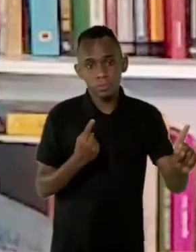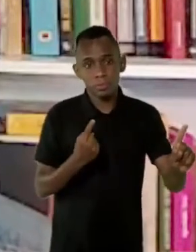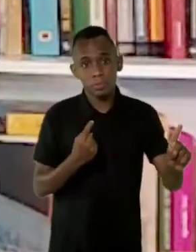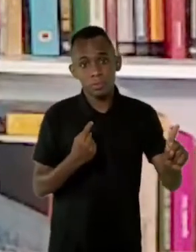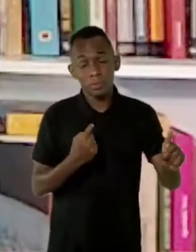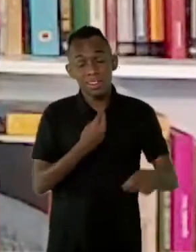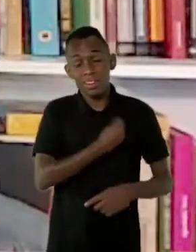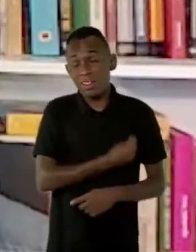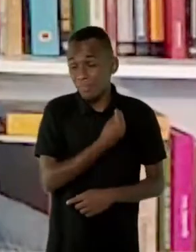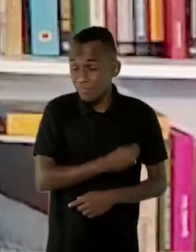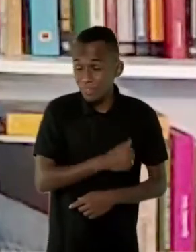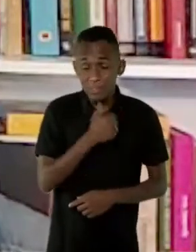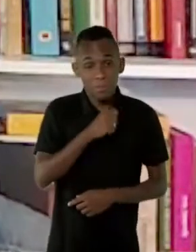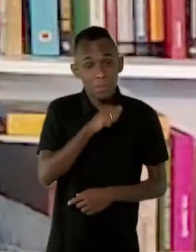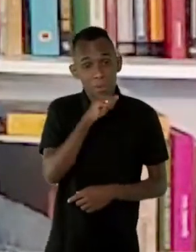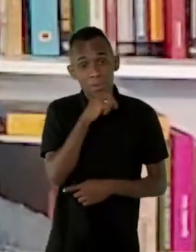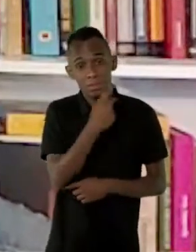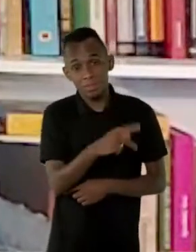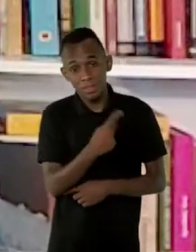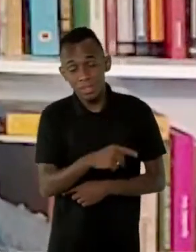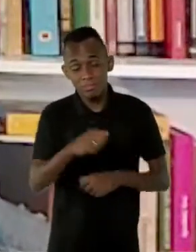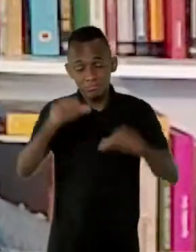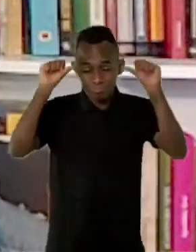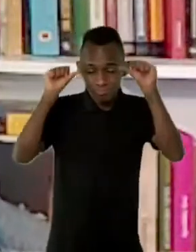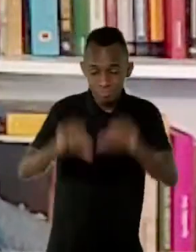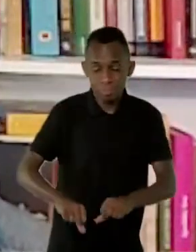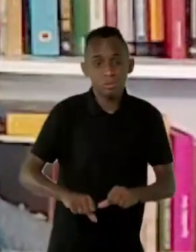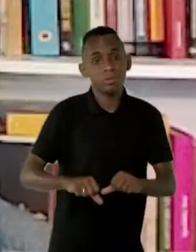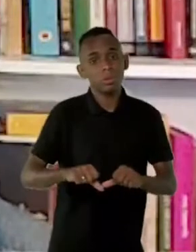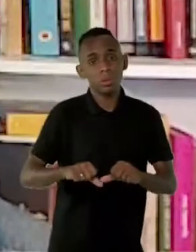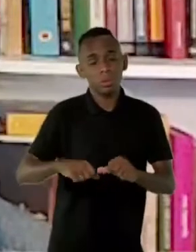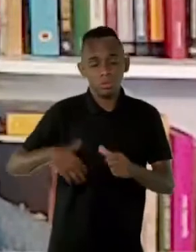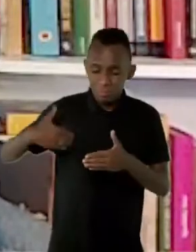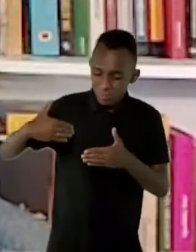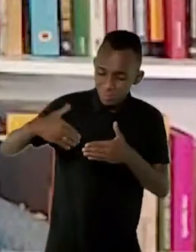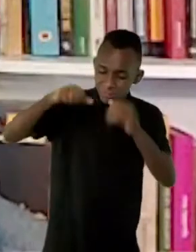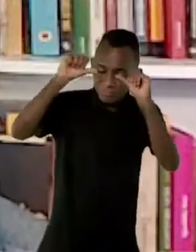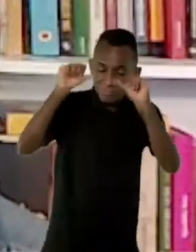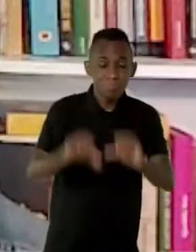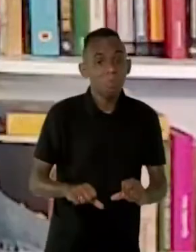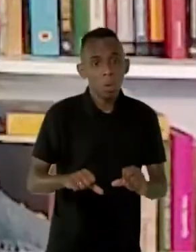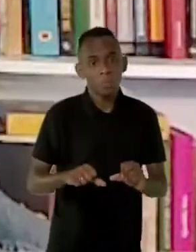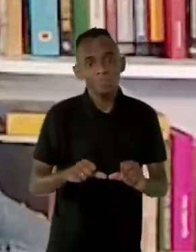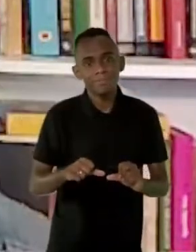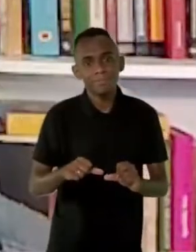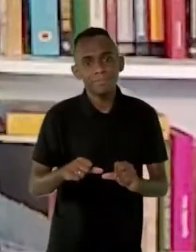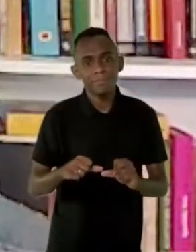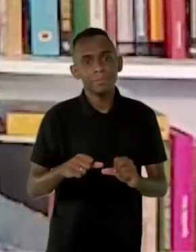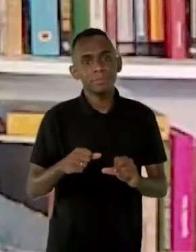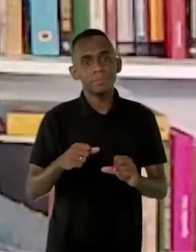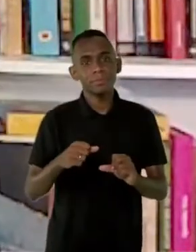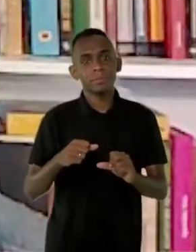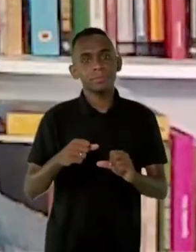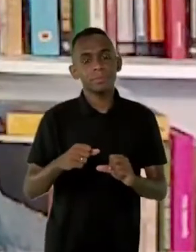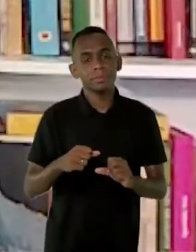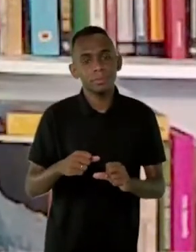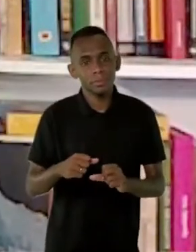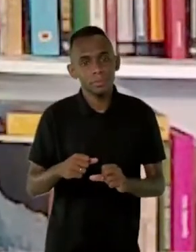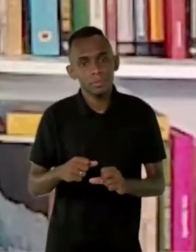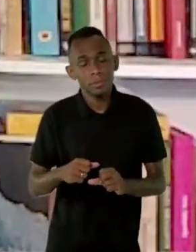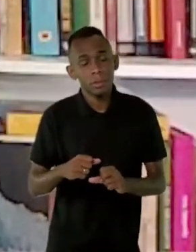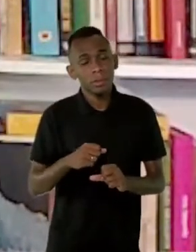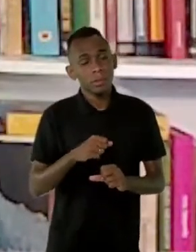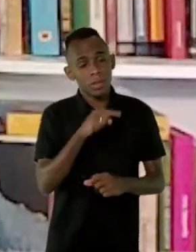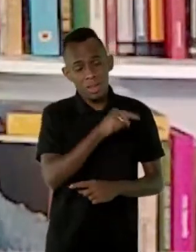Carolina só foi piorando dessa fase em diante. A Carolina era muito ligada a um